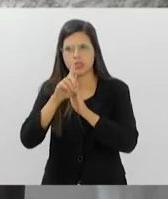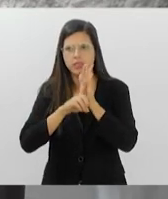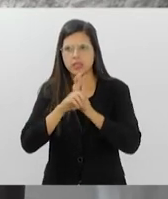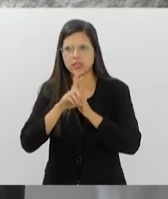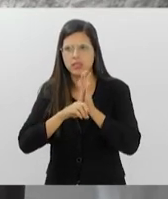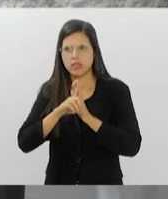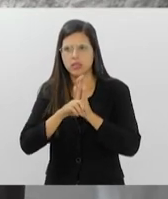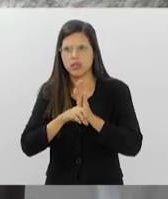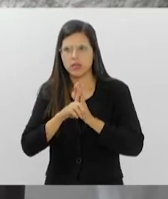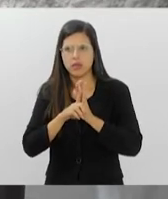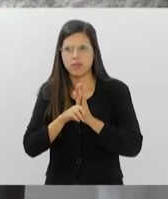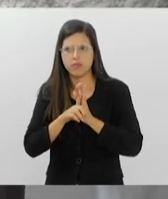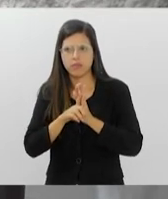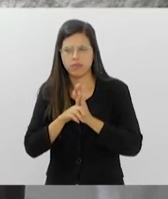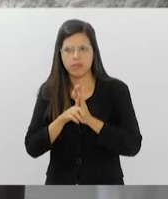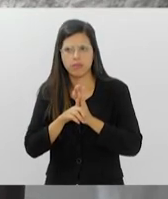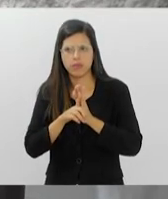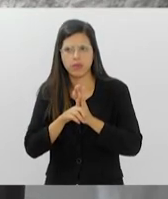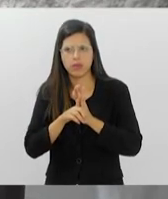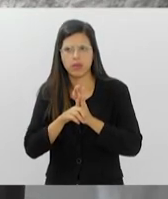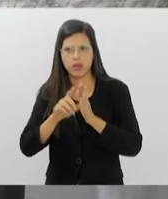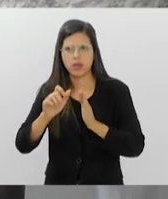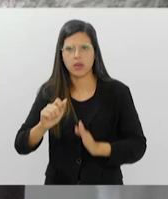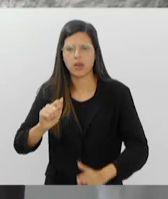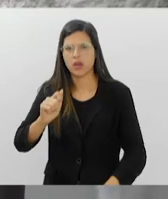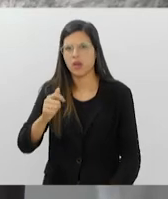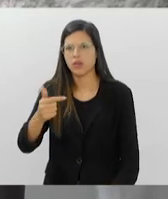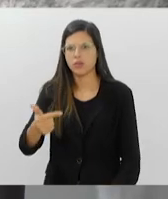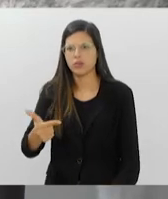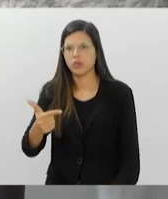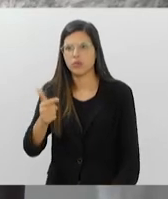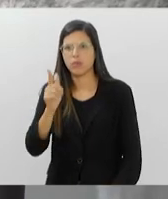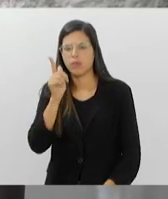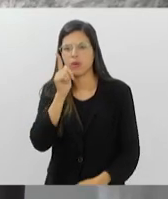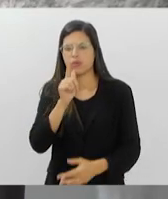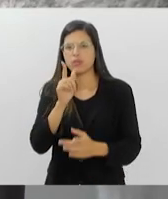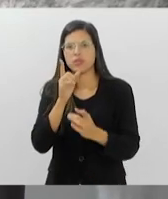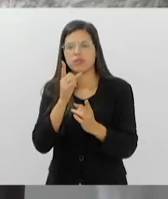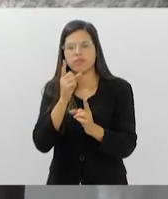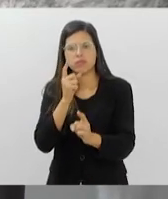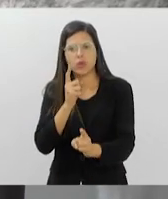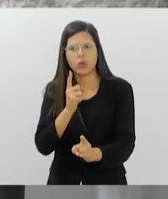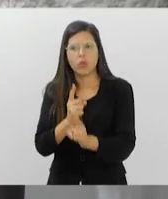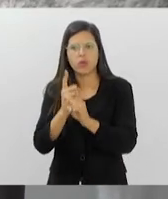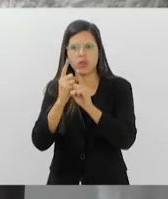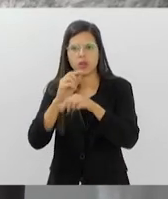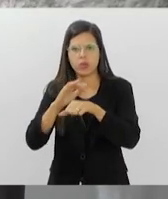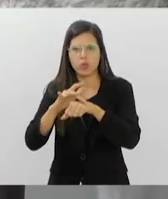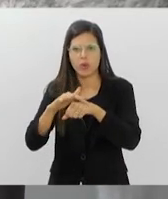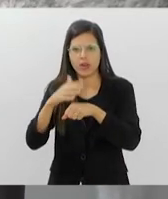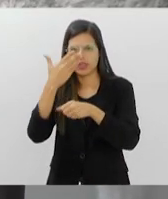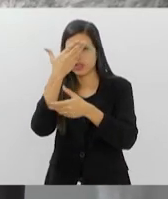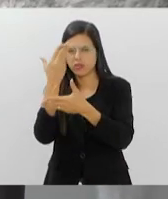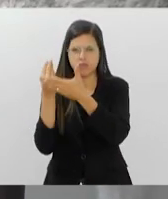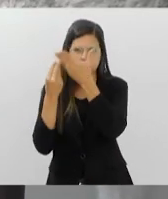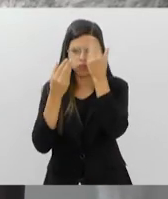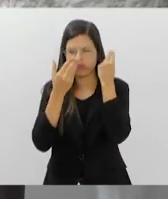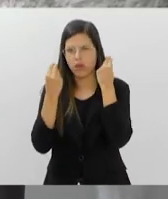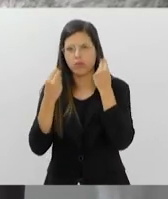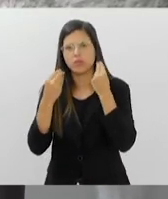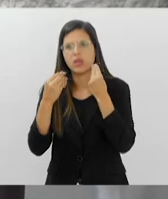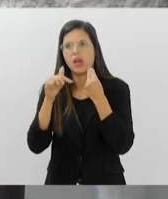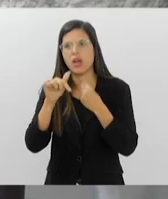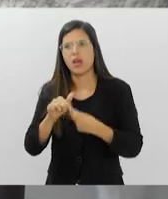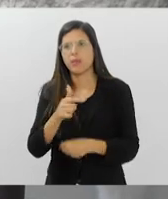Precivite AD2 para a detecção da doença de Alzheimer na rede pública de saúde no âmbito do Estado do Rio de Janeiro e dá